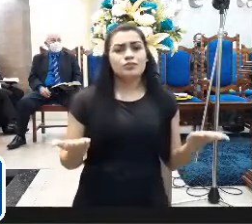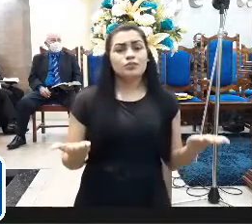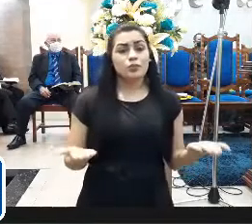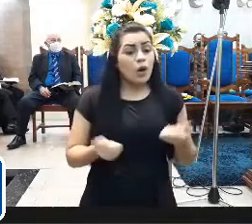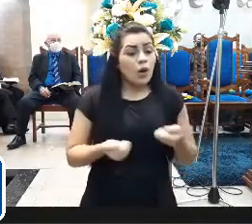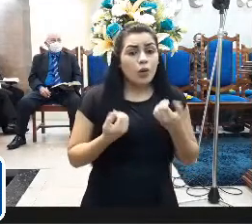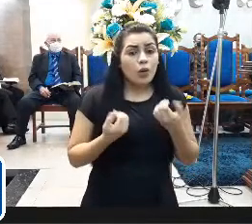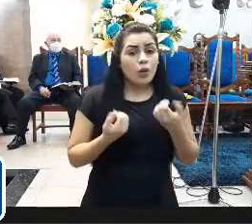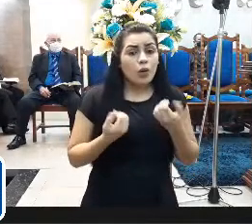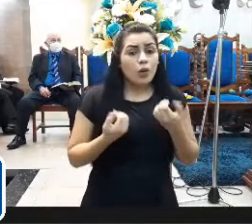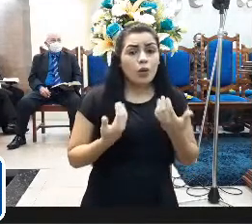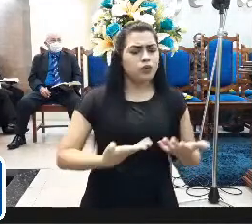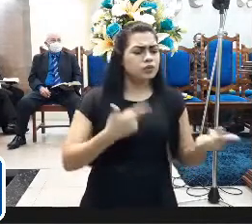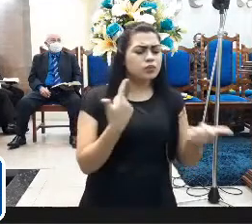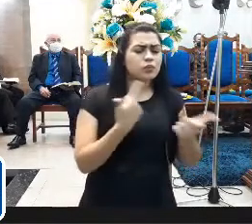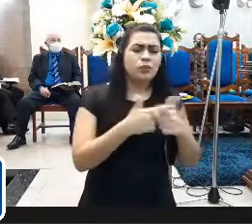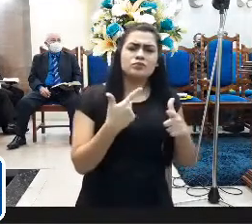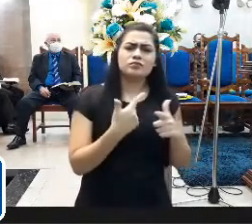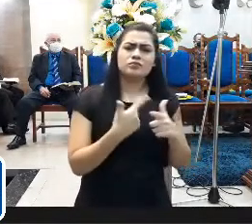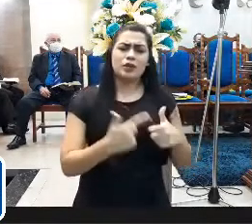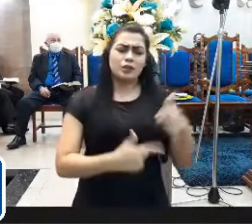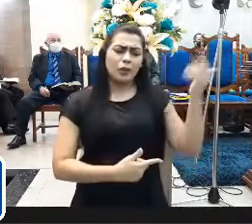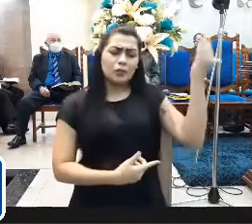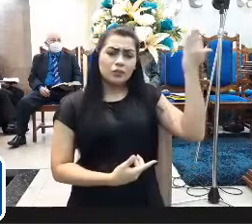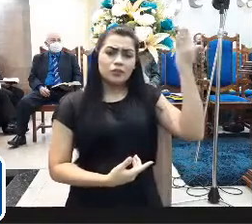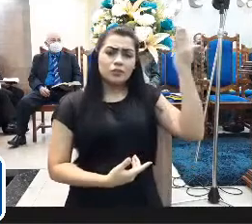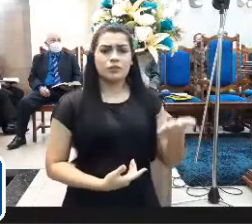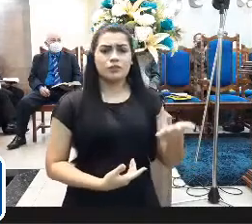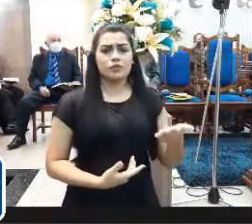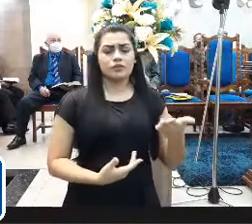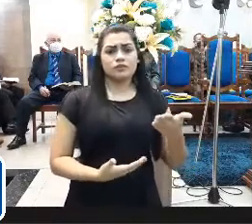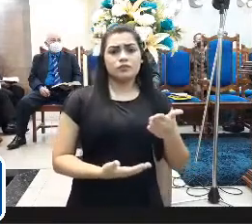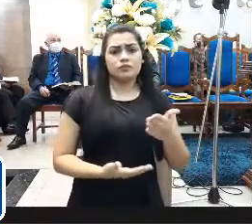quanta luta, provas de fogo, louvado seja Deus,